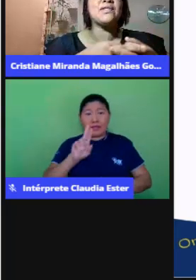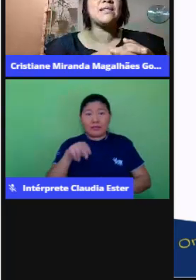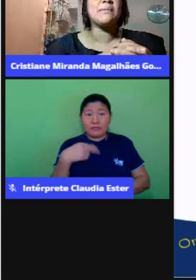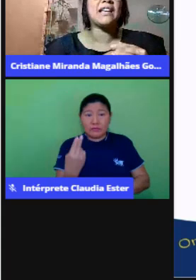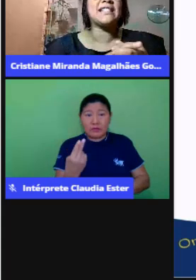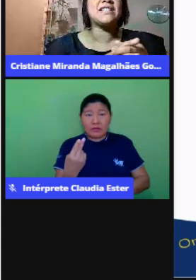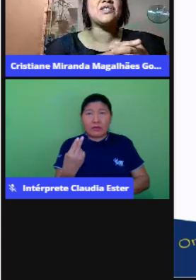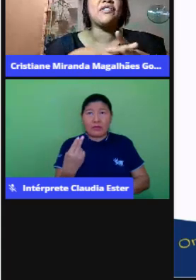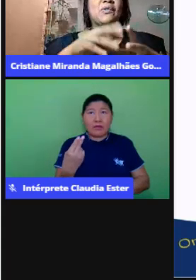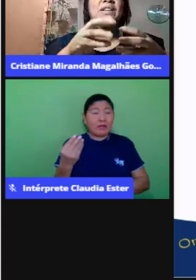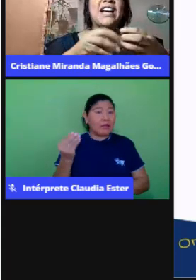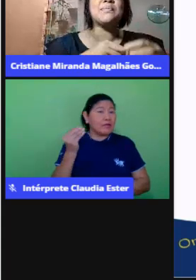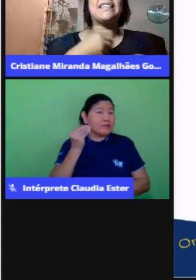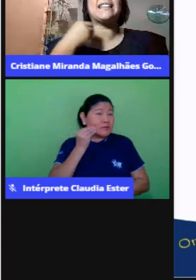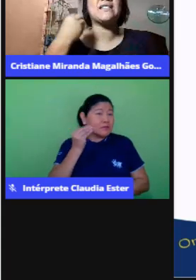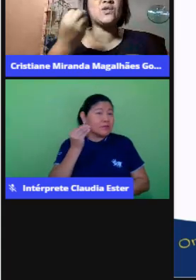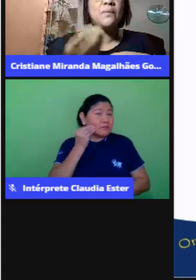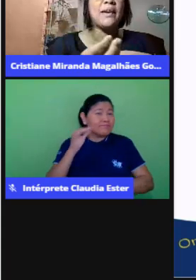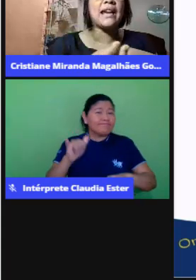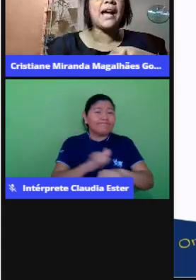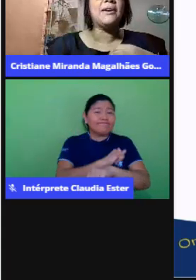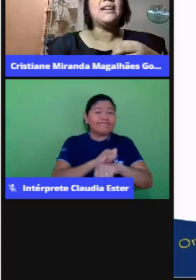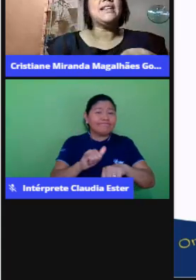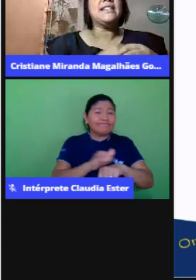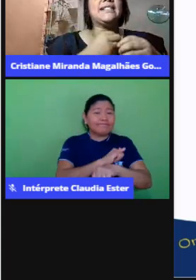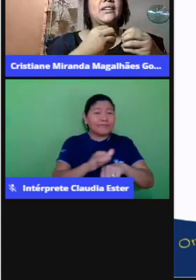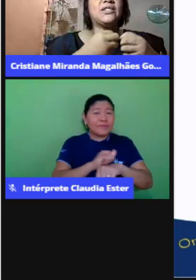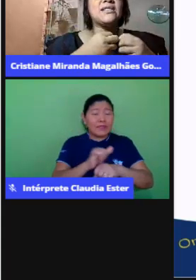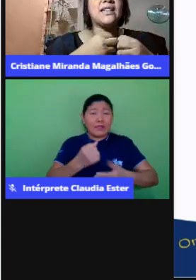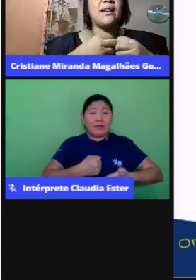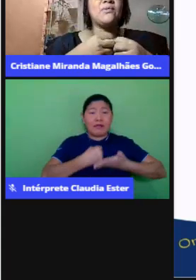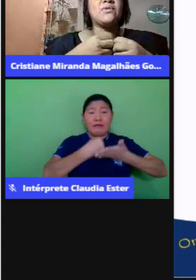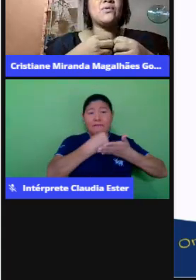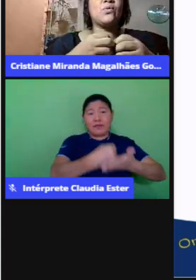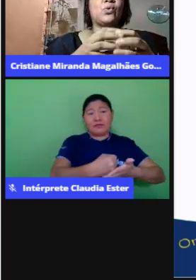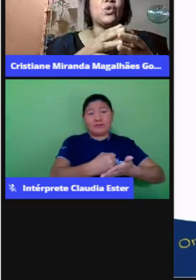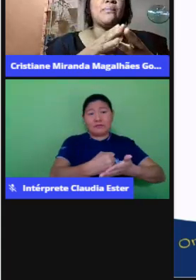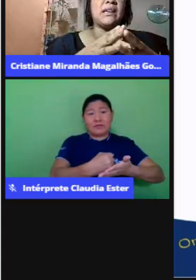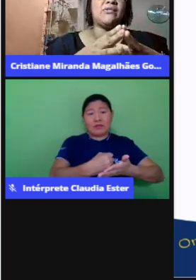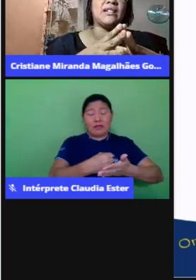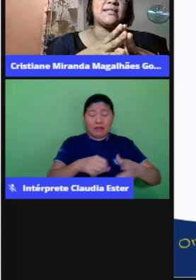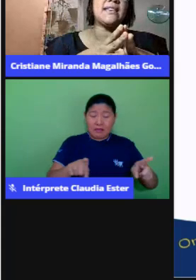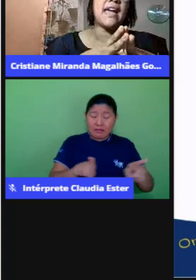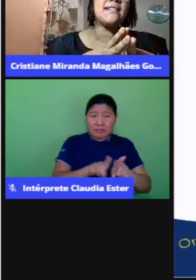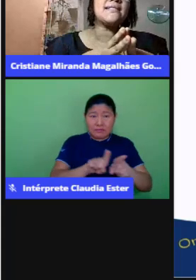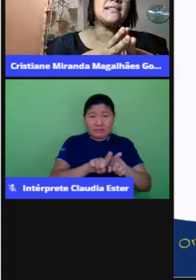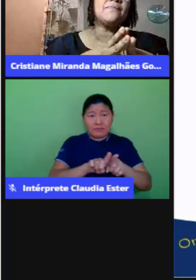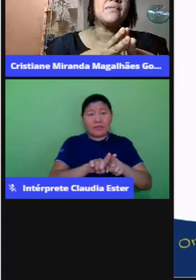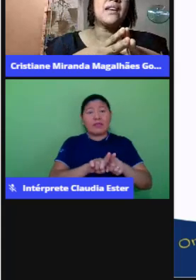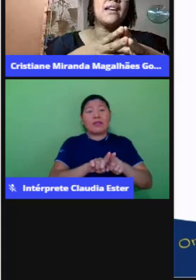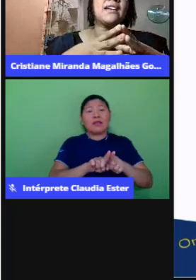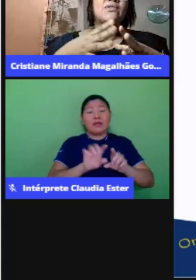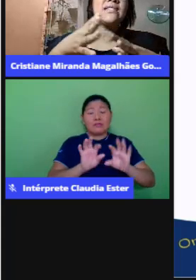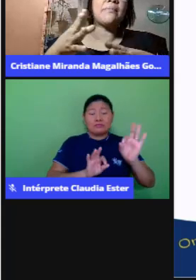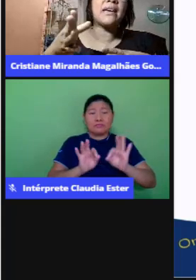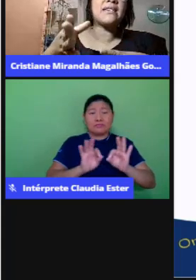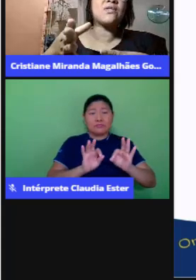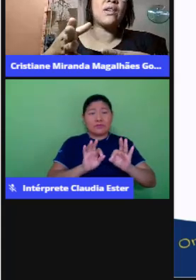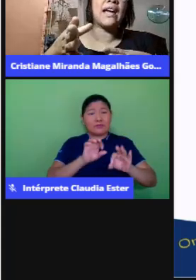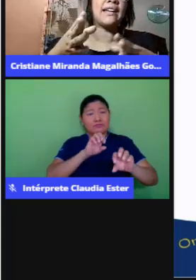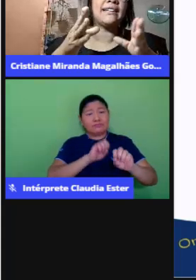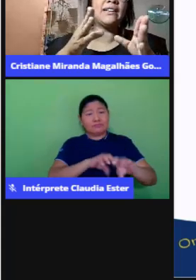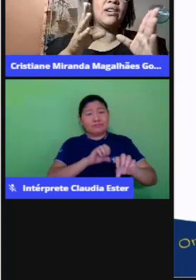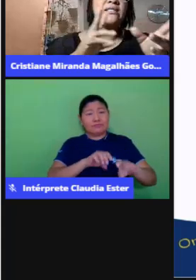para se aproximar dessas dificuldades, para tentar superar. Então, nós temos o domínio da ciência e do